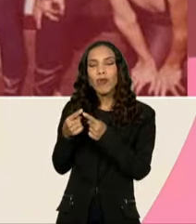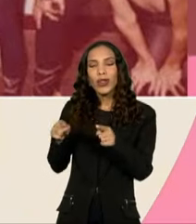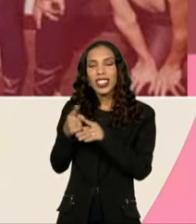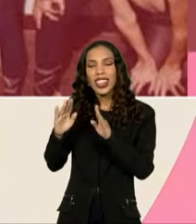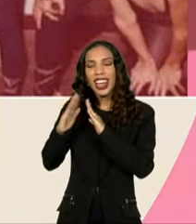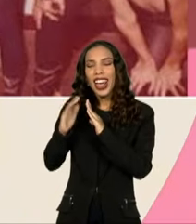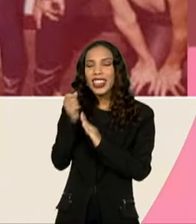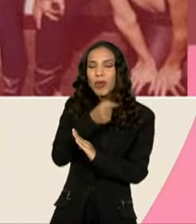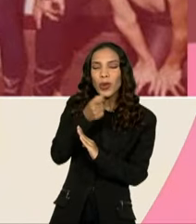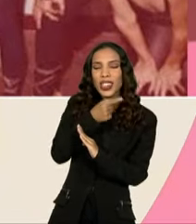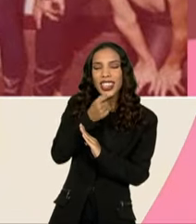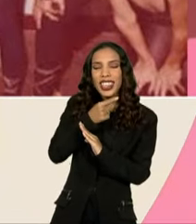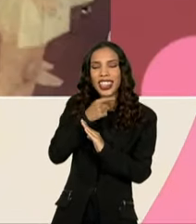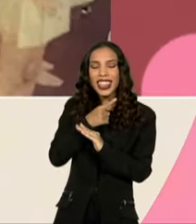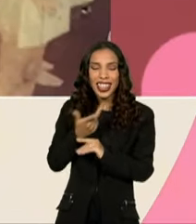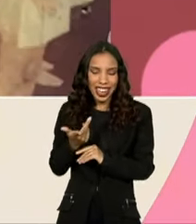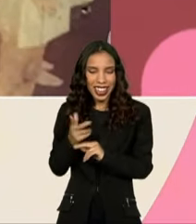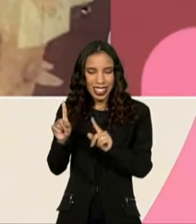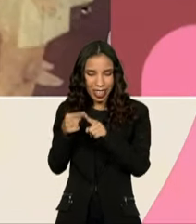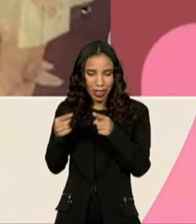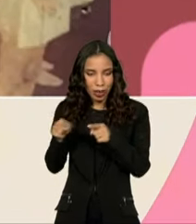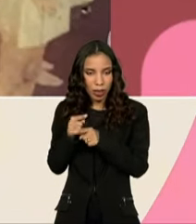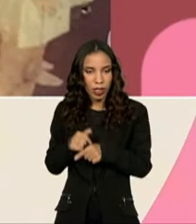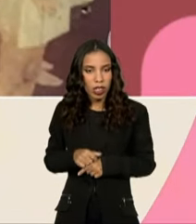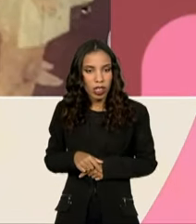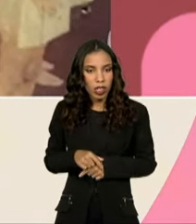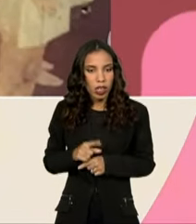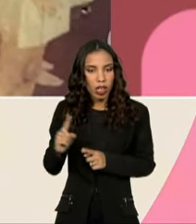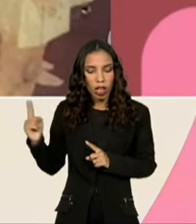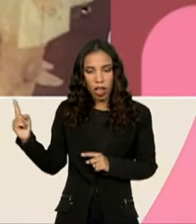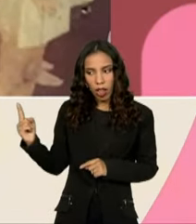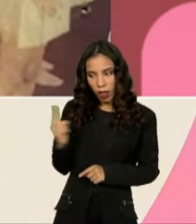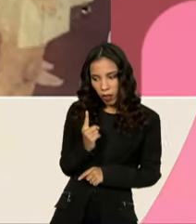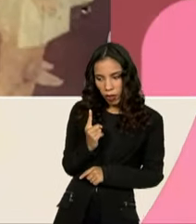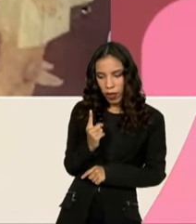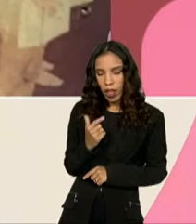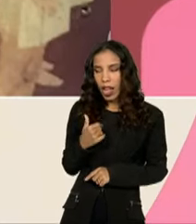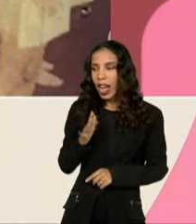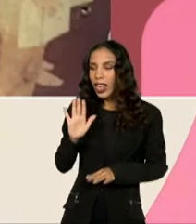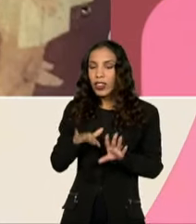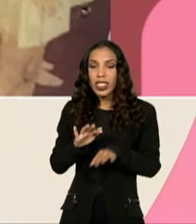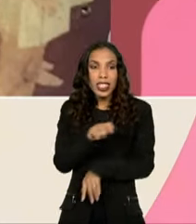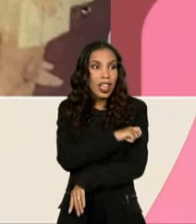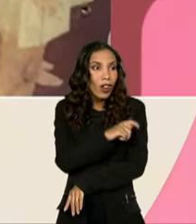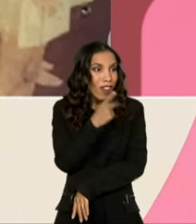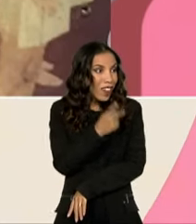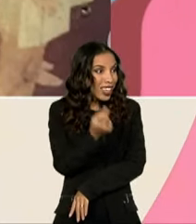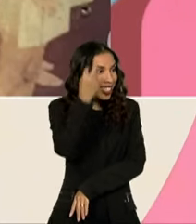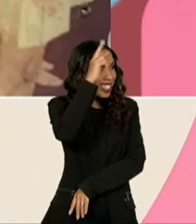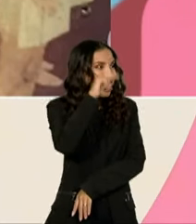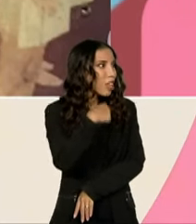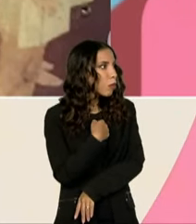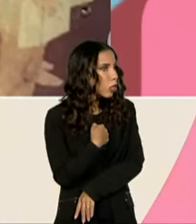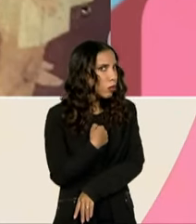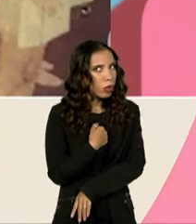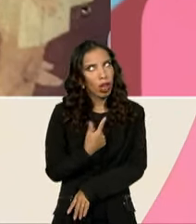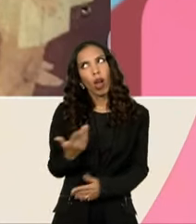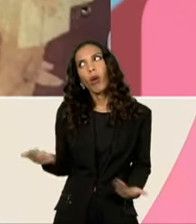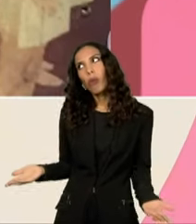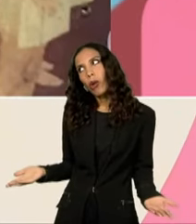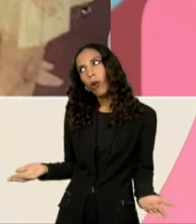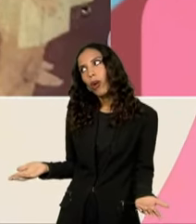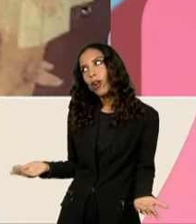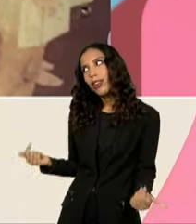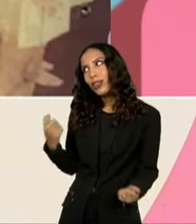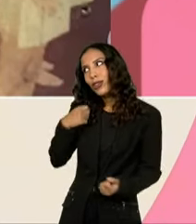alunas, que coisa às mais vezes, linda, no encontro, gente. Chegava uma para mim e falava, você lembra de mim? Não. Maldade, porque elas eram tamanho, pequenininhas. Das tutuquinhas. Mas eu